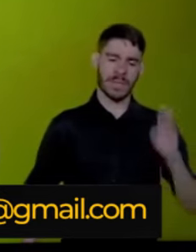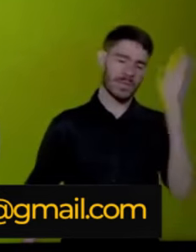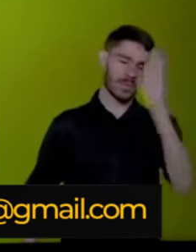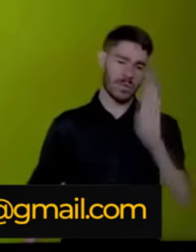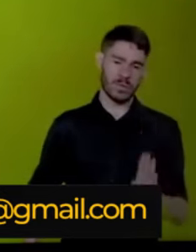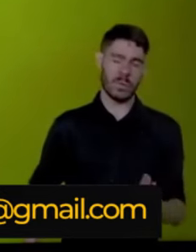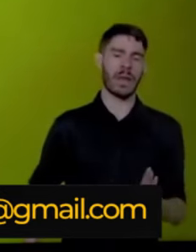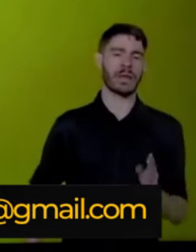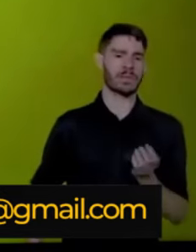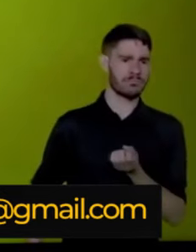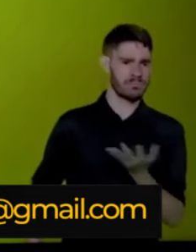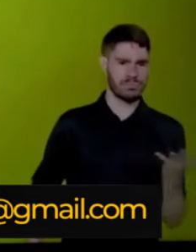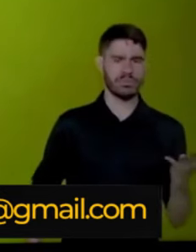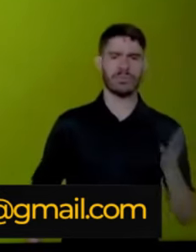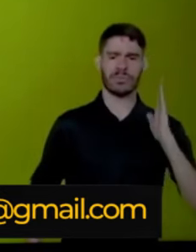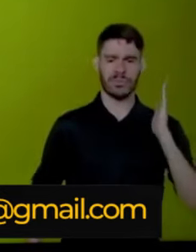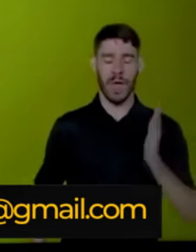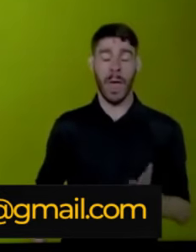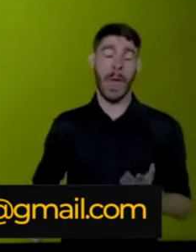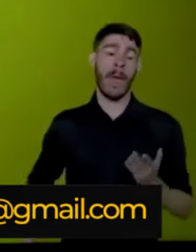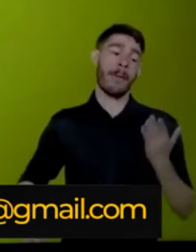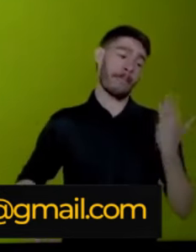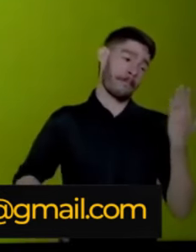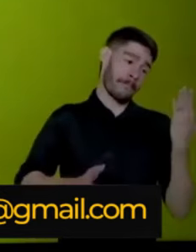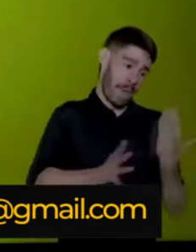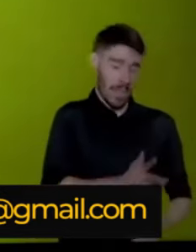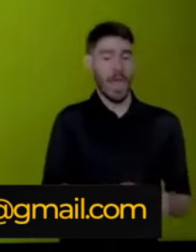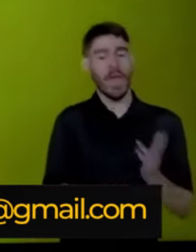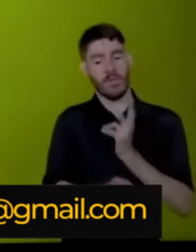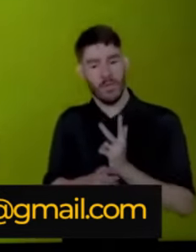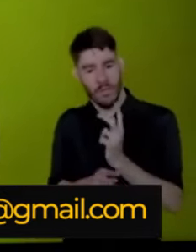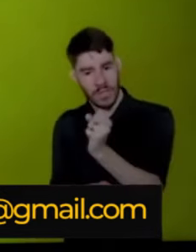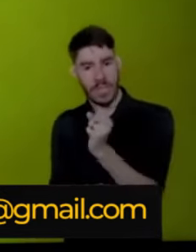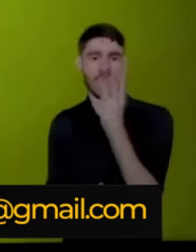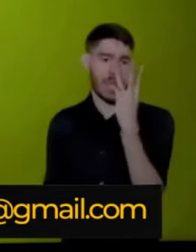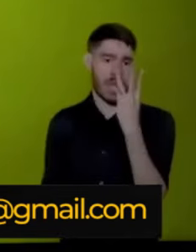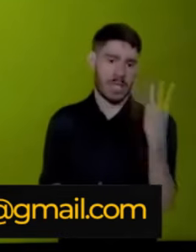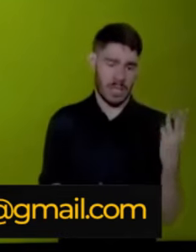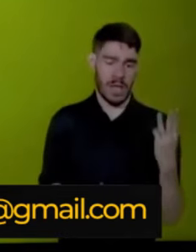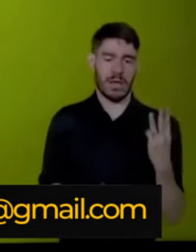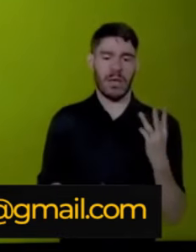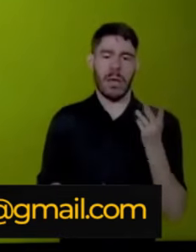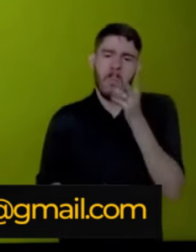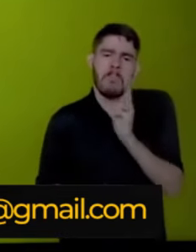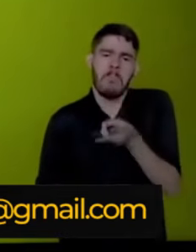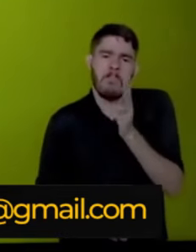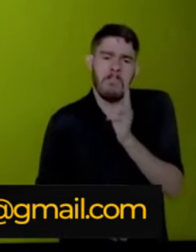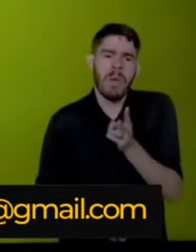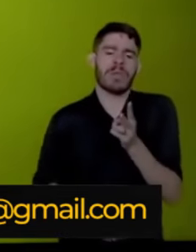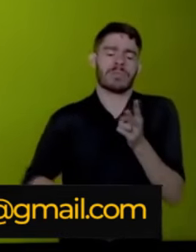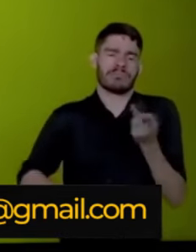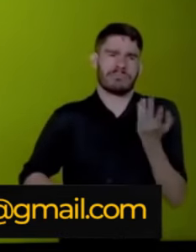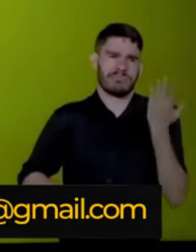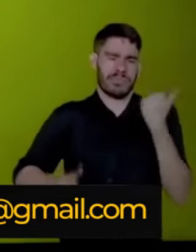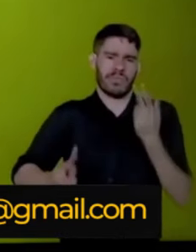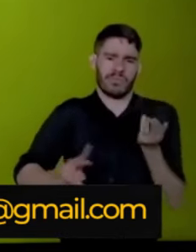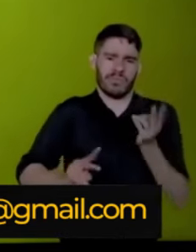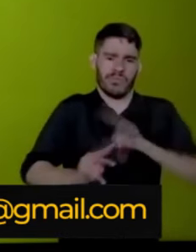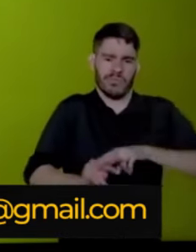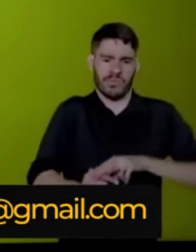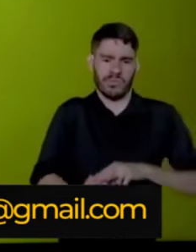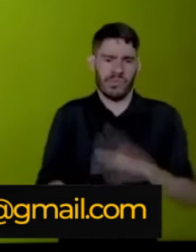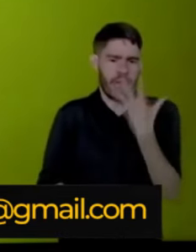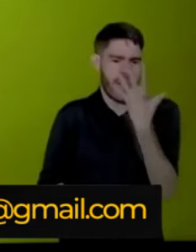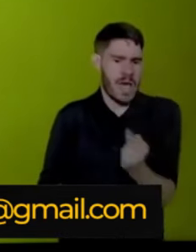vezes e ganhar três vezes Quero Dizer para vocês que da mesma forma que eu disse quando estava preso que não